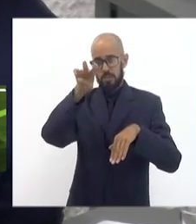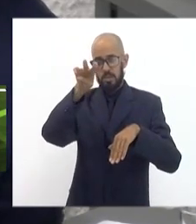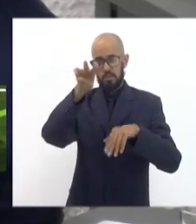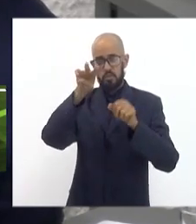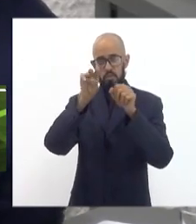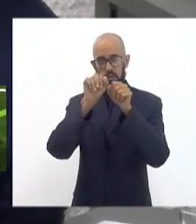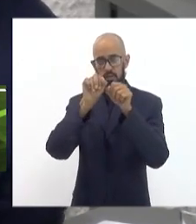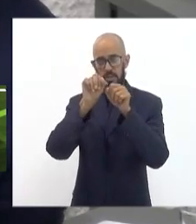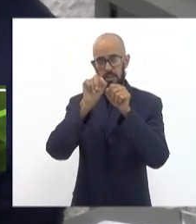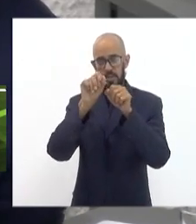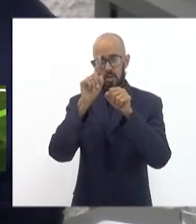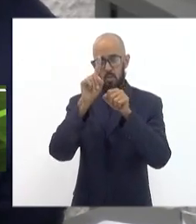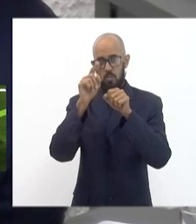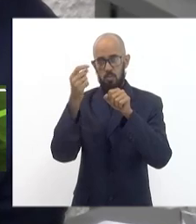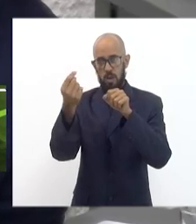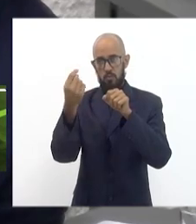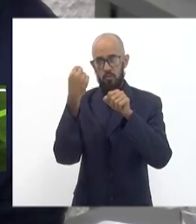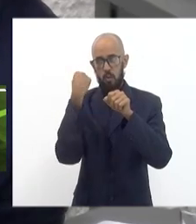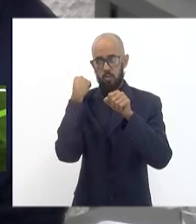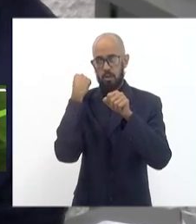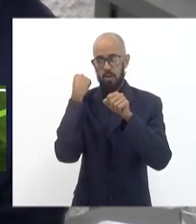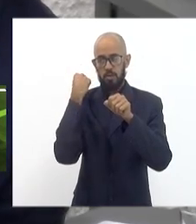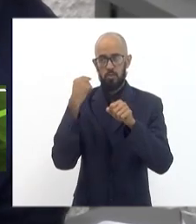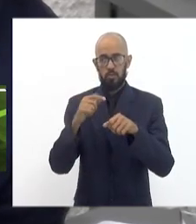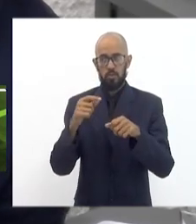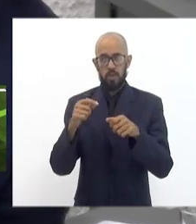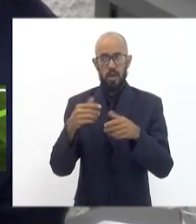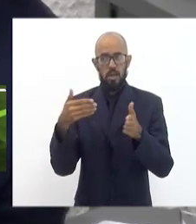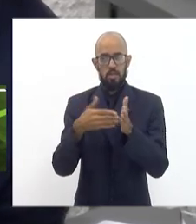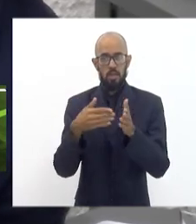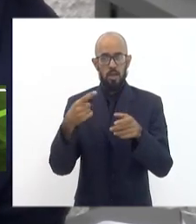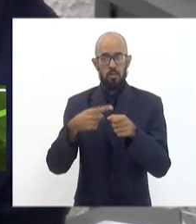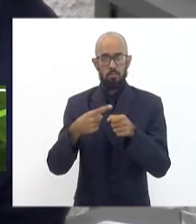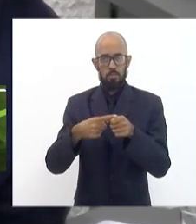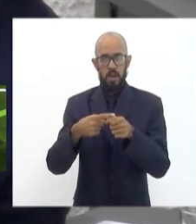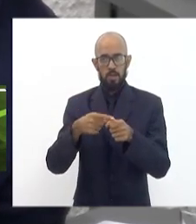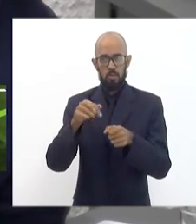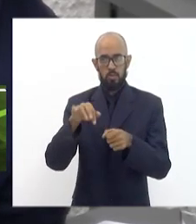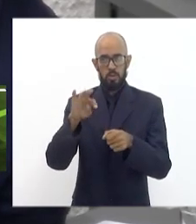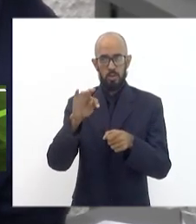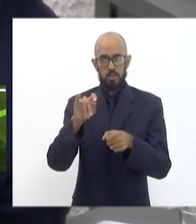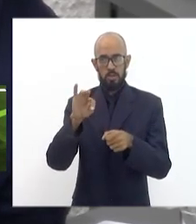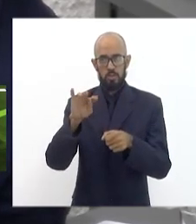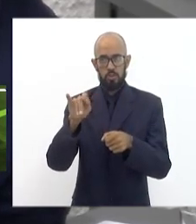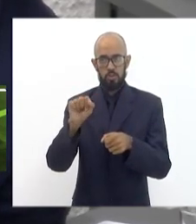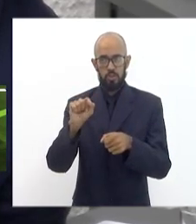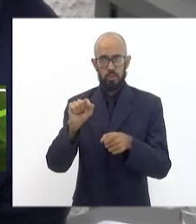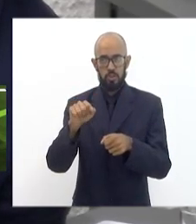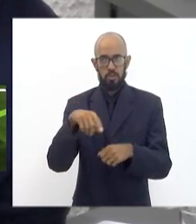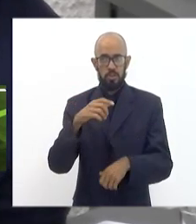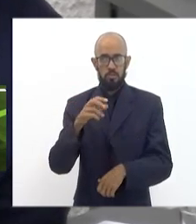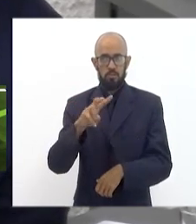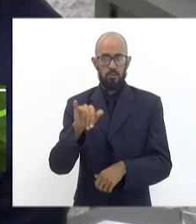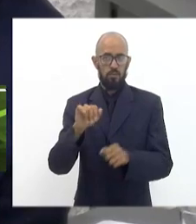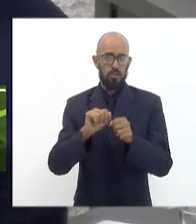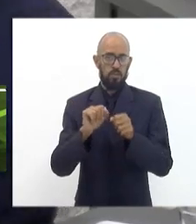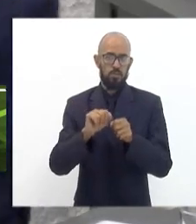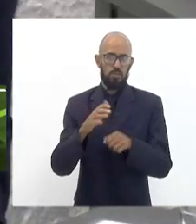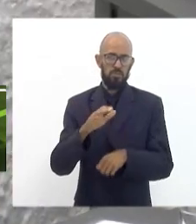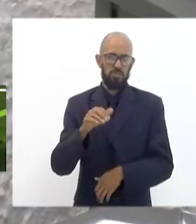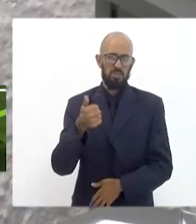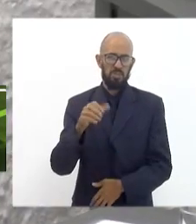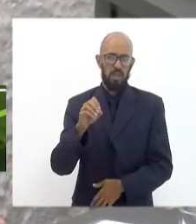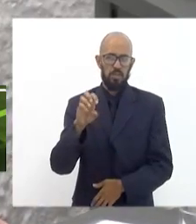vamos fazer uma reversão numa pisto entrando num bairro que tem no Quitandinha você vai fazer entre 8 a 10 eu to begin a